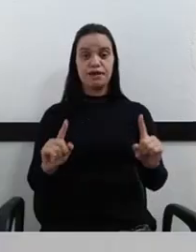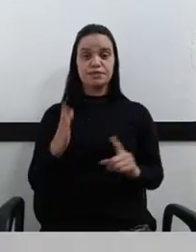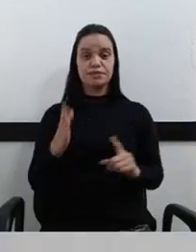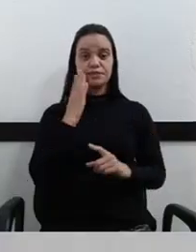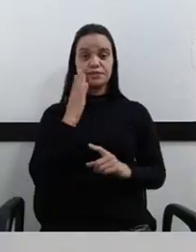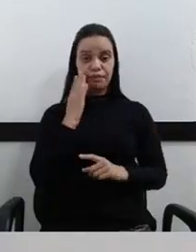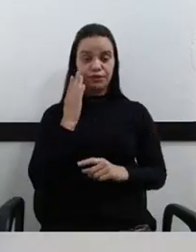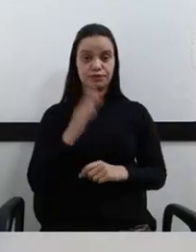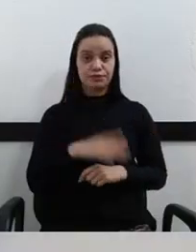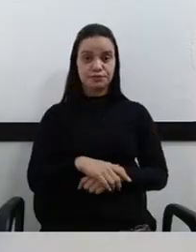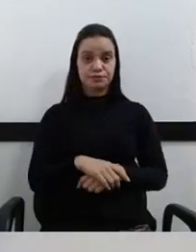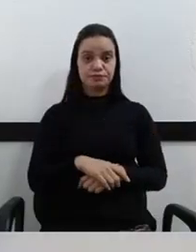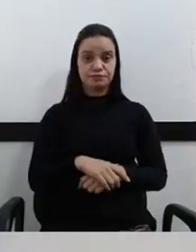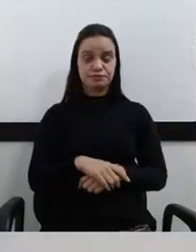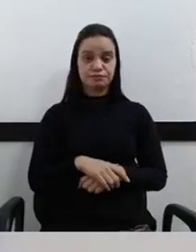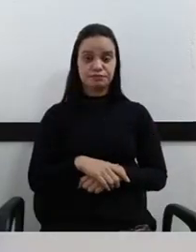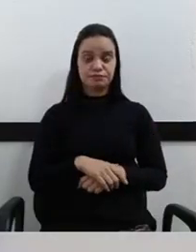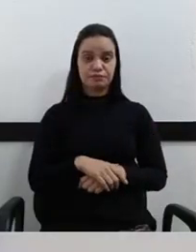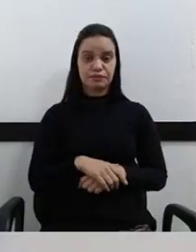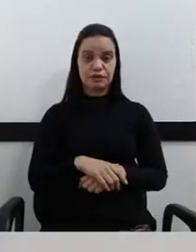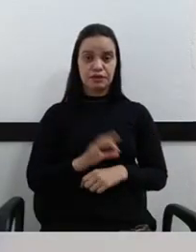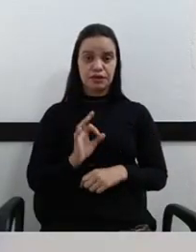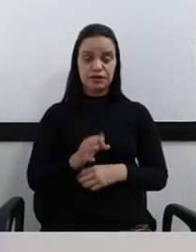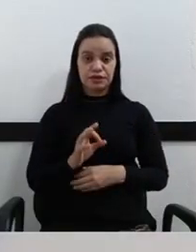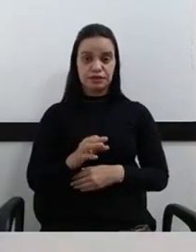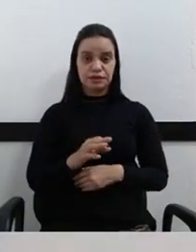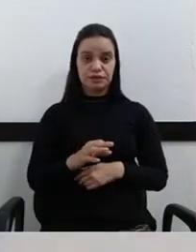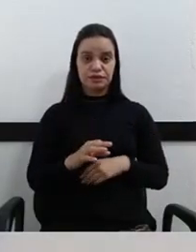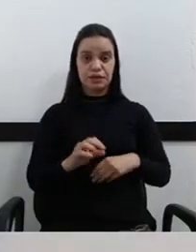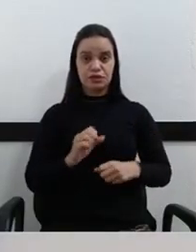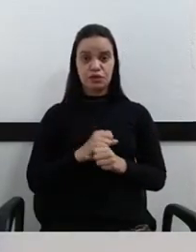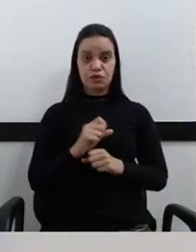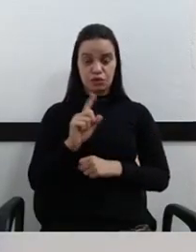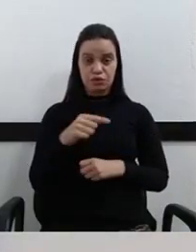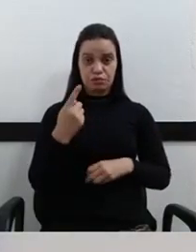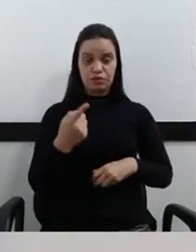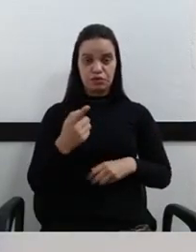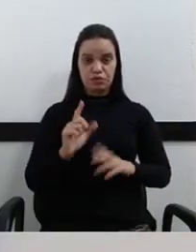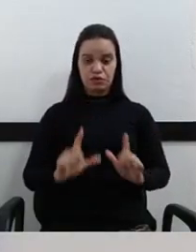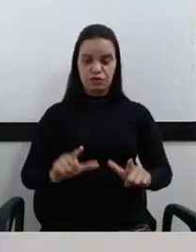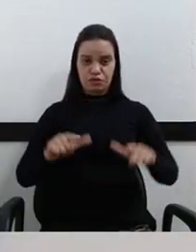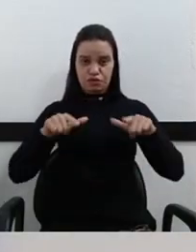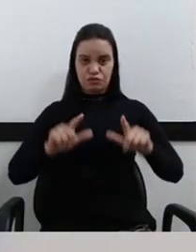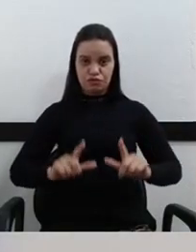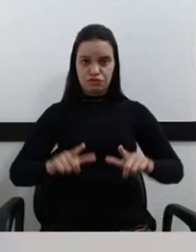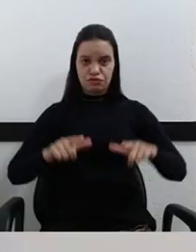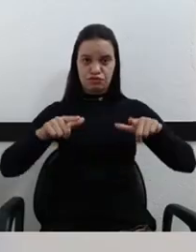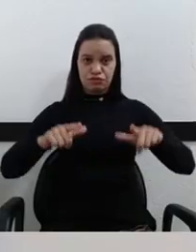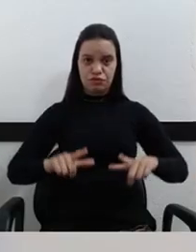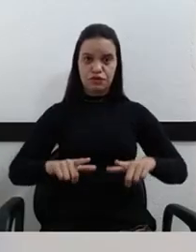que isso, né, provavelmente continua no ano que vem, a gente fazer um esforço de